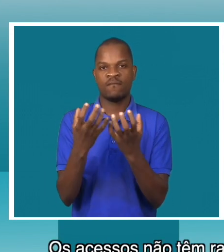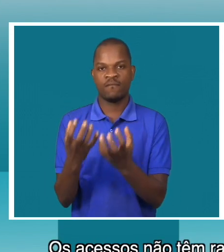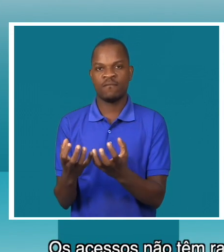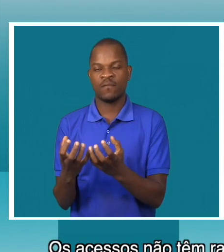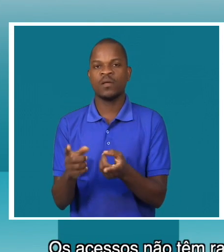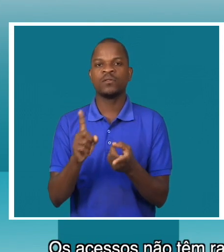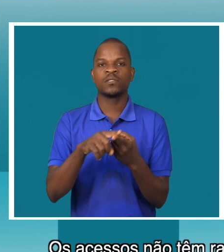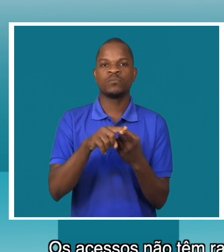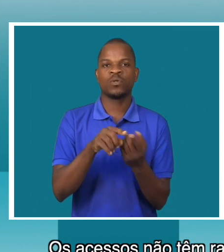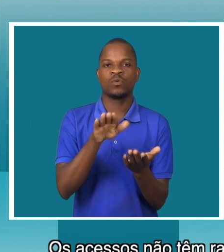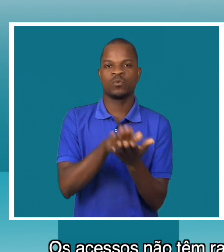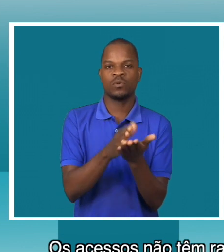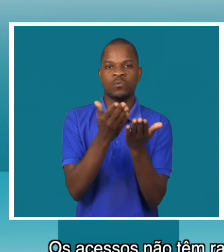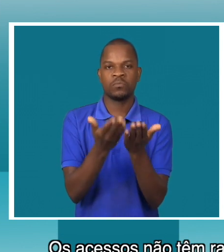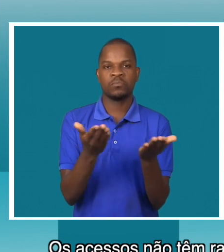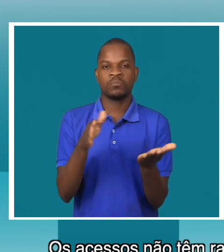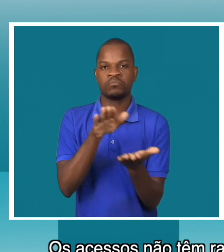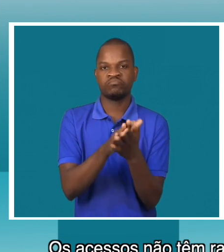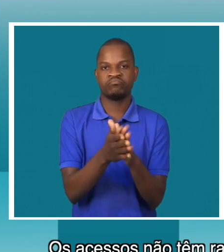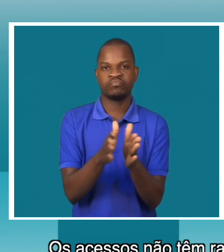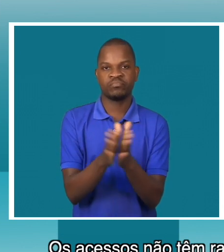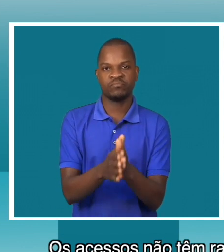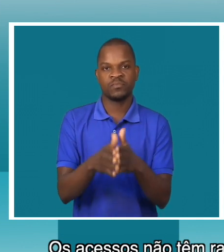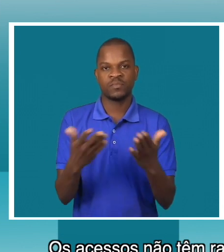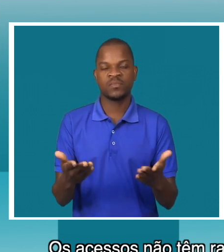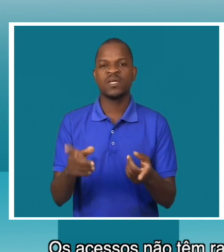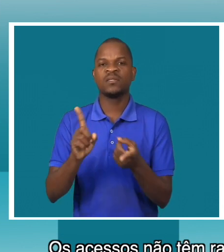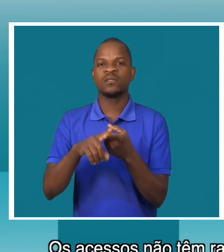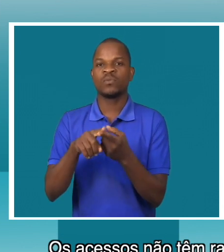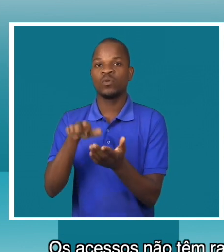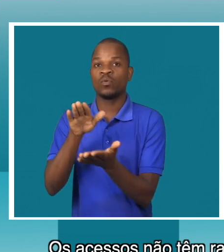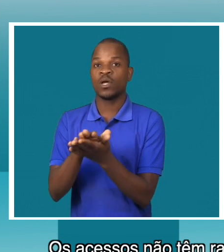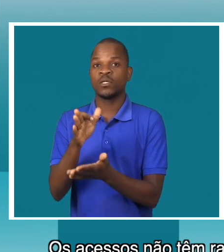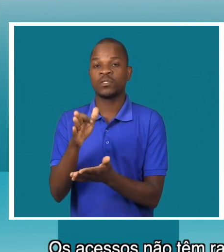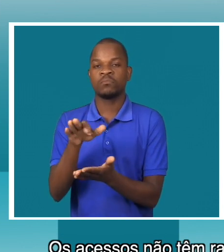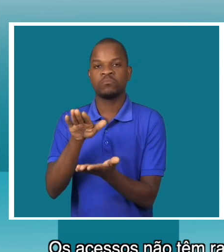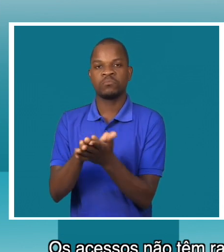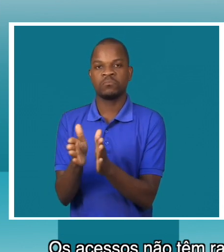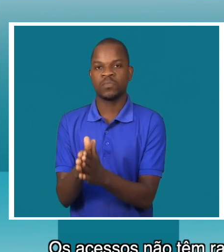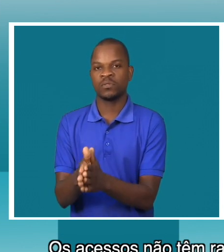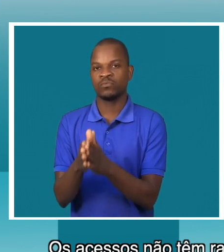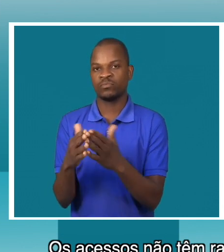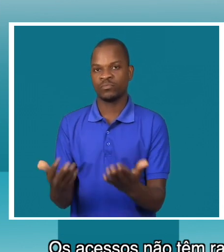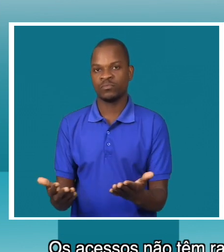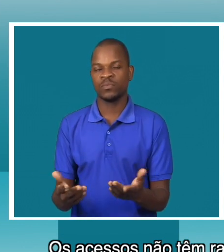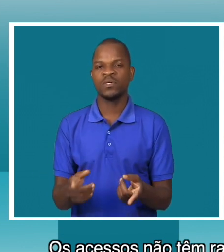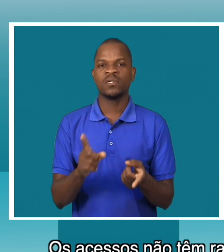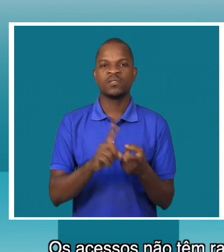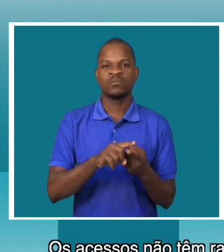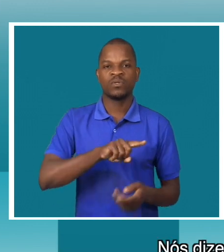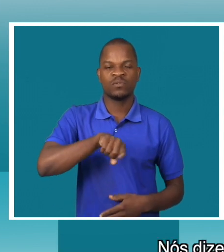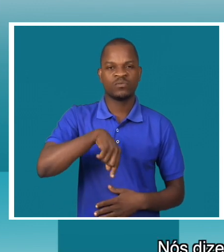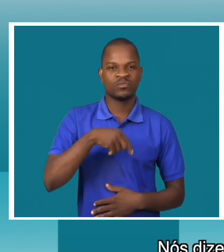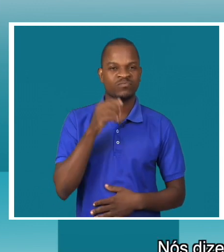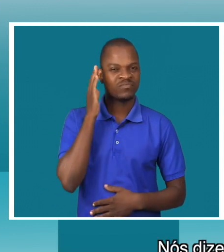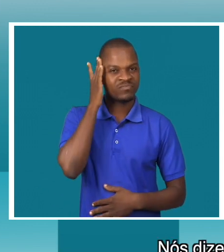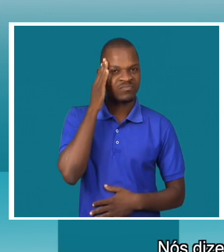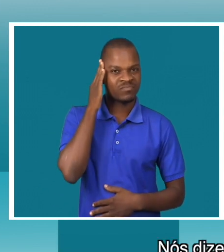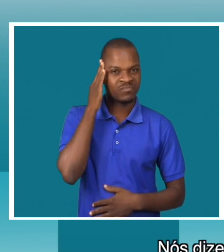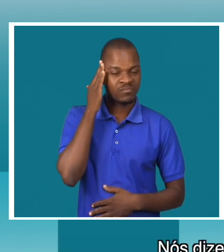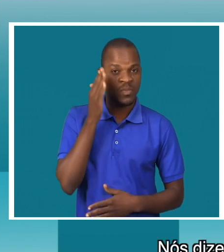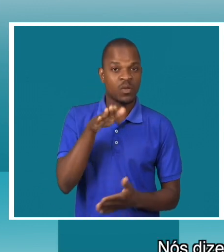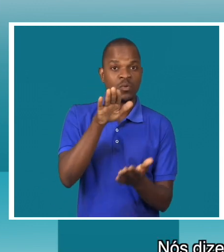rampas. Os museus não estão preparados. As nossas casas de banho não estão preparadas para isso. E nós